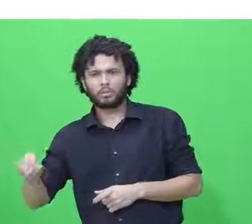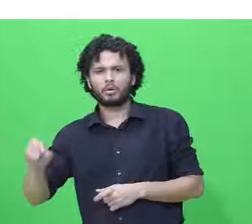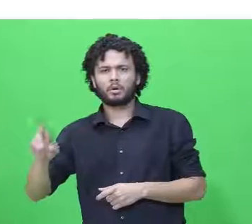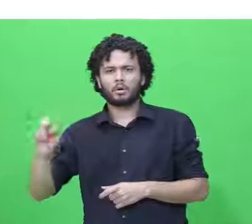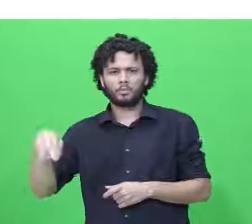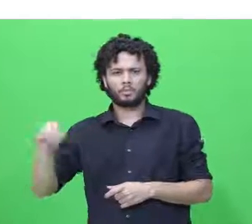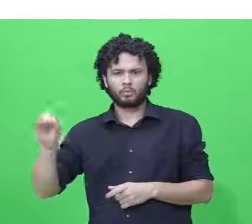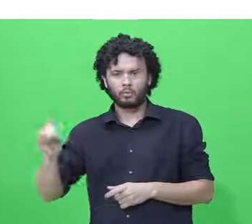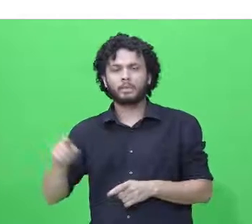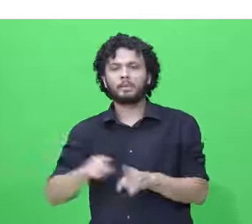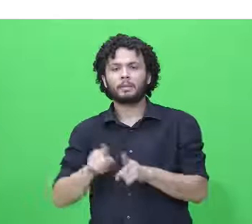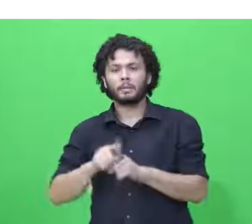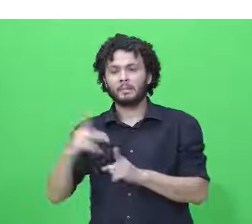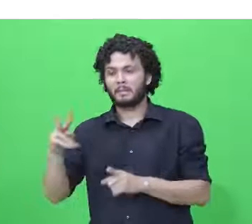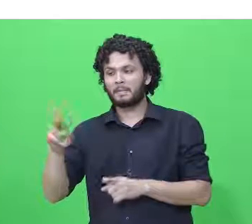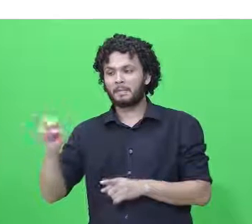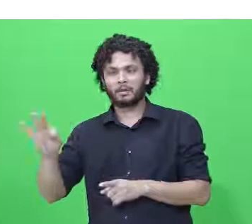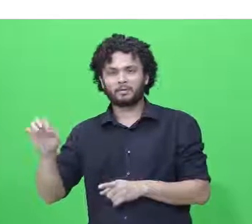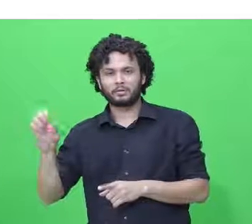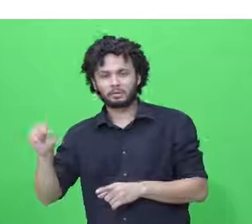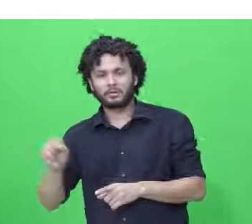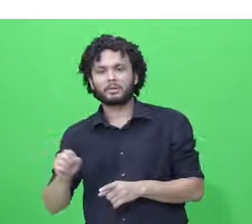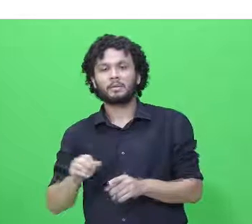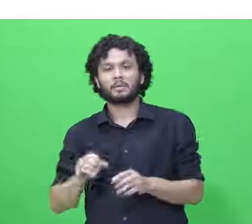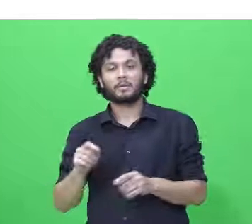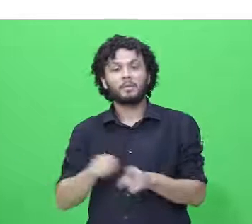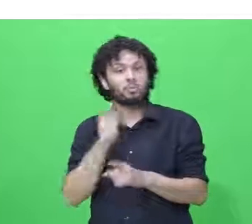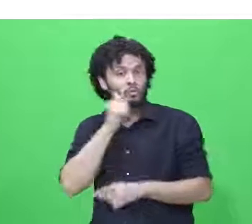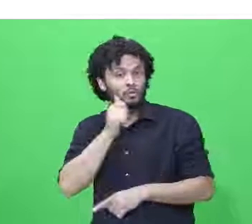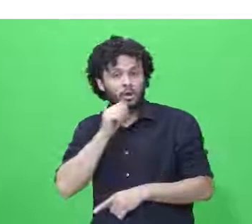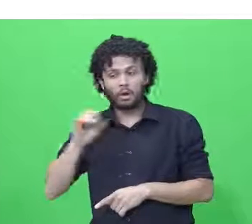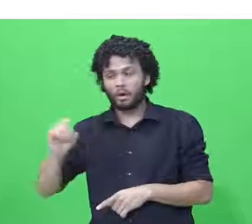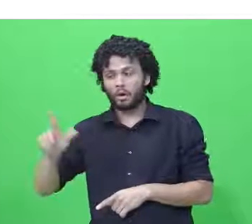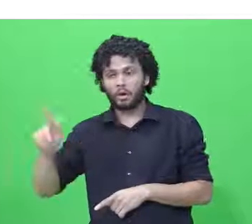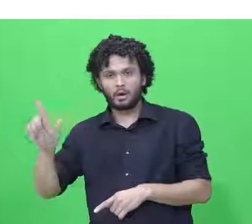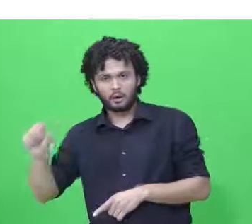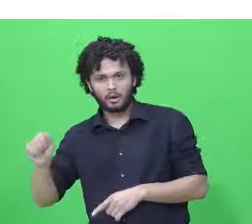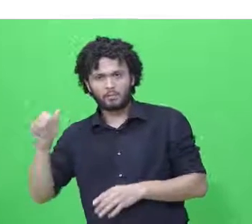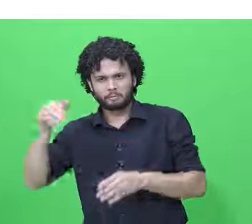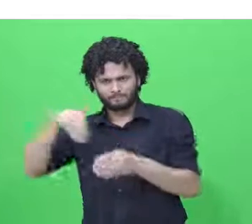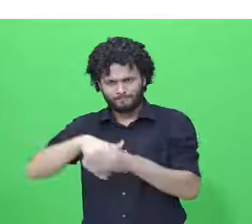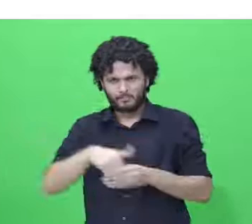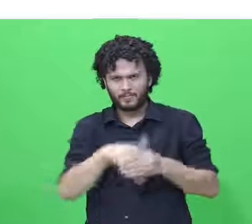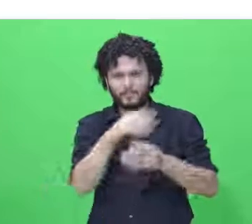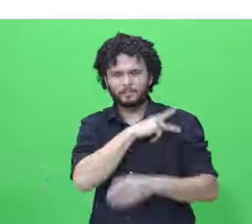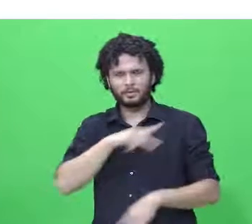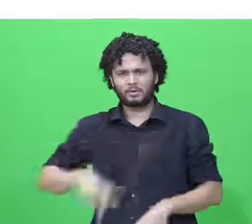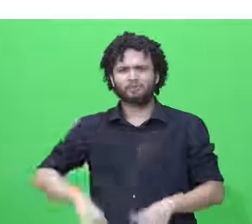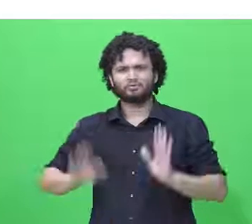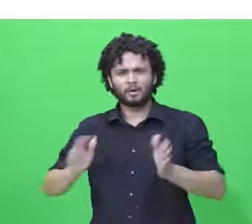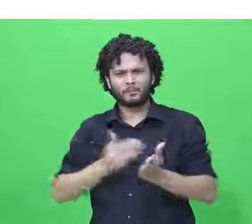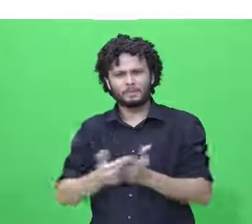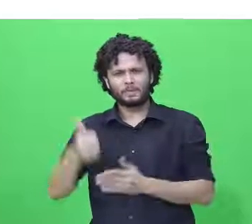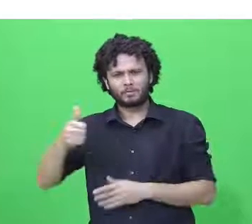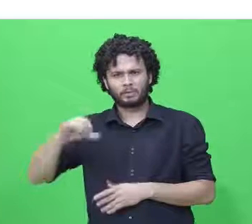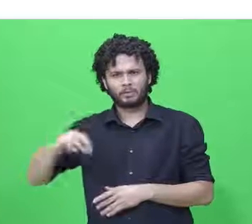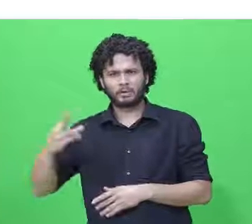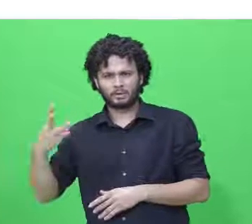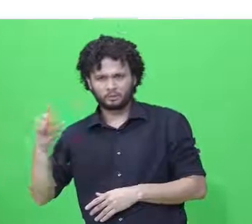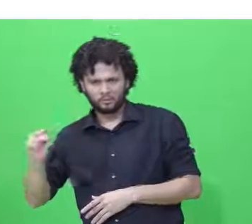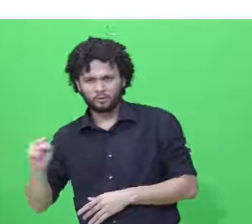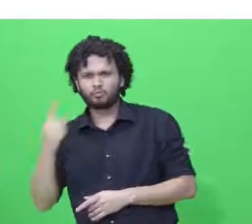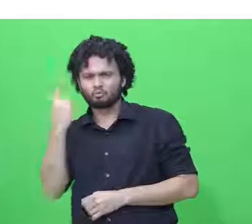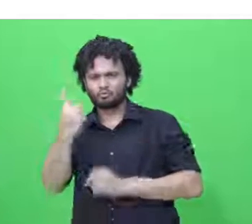como eu falei para vocês, sua mulher Olga Benário. As eleições para presidentes estavam marcadas para o início de 1938, um ano